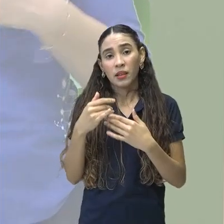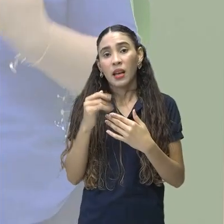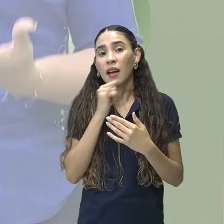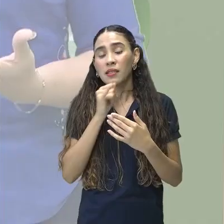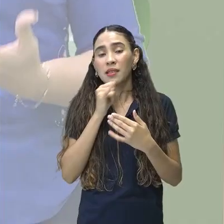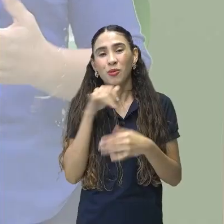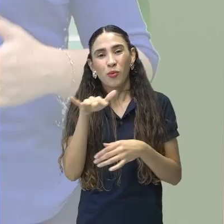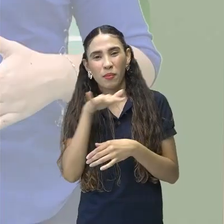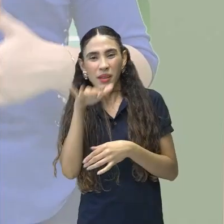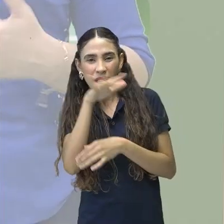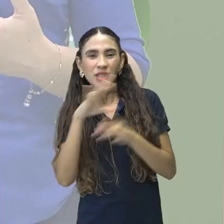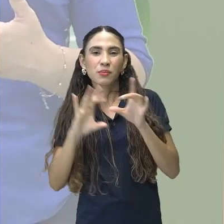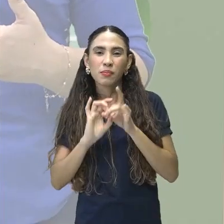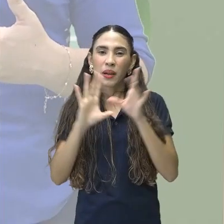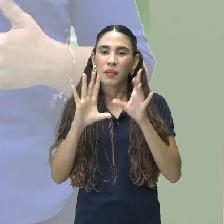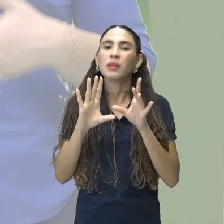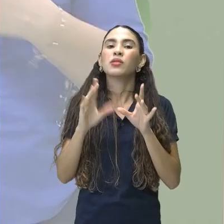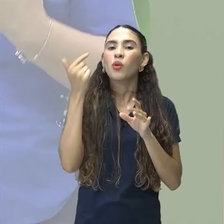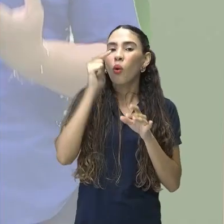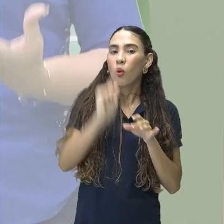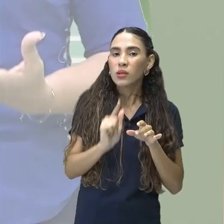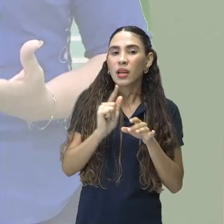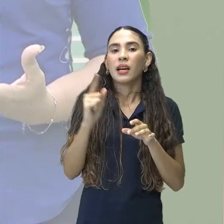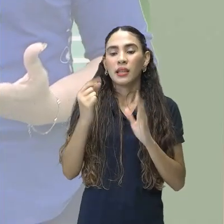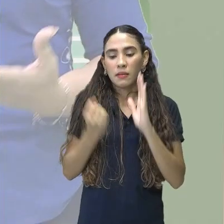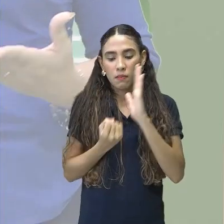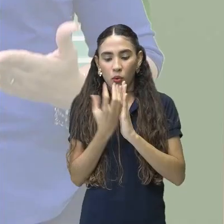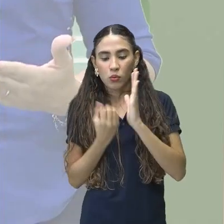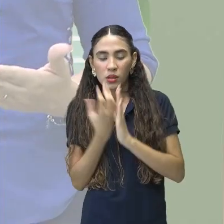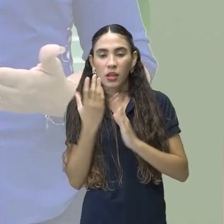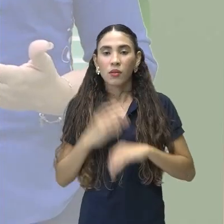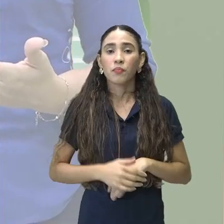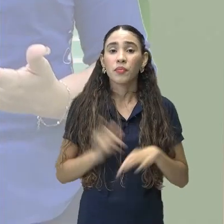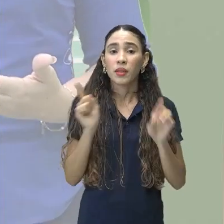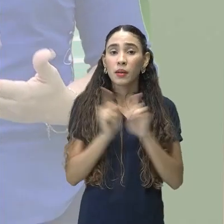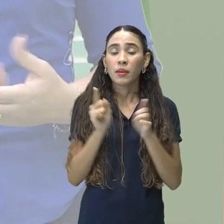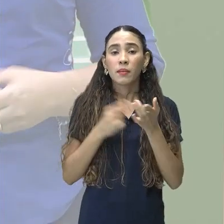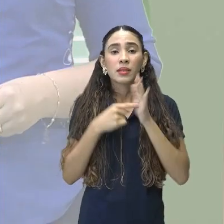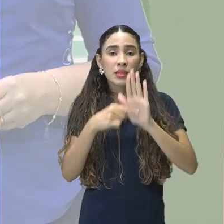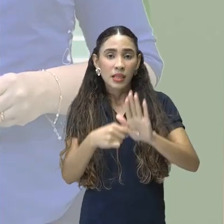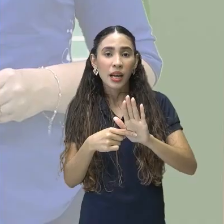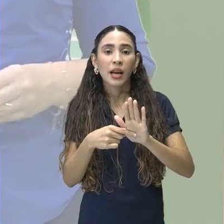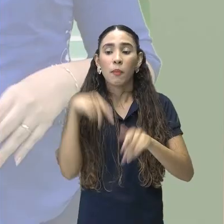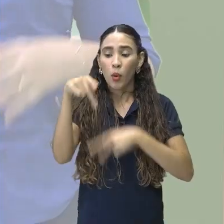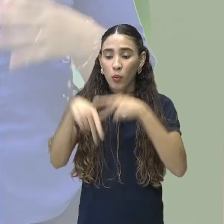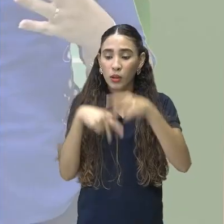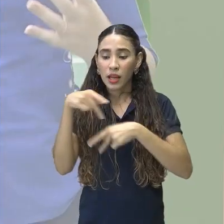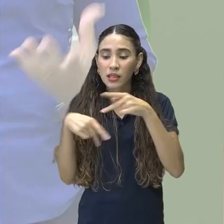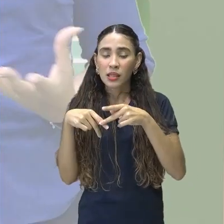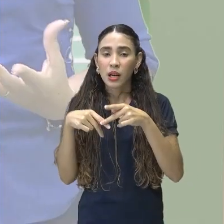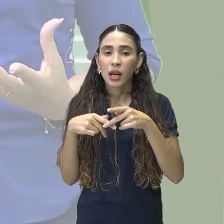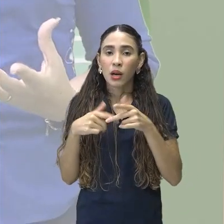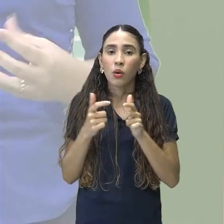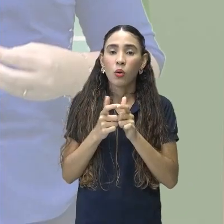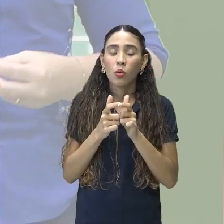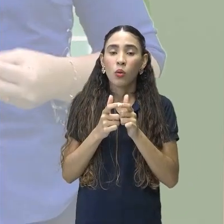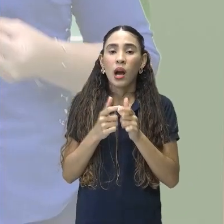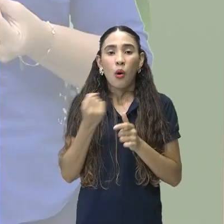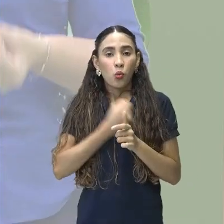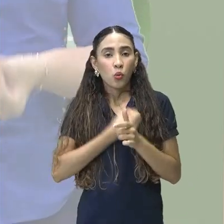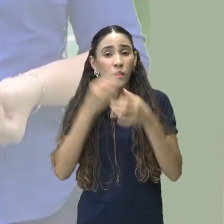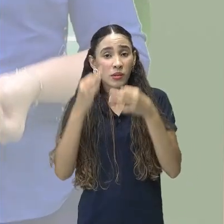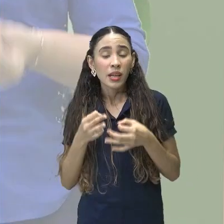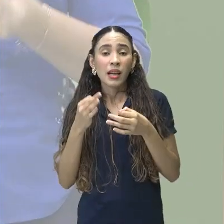o ambiente, né, ou esses animais conseguem se reproduzir e trazer de volta aquela população ao número ideal, né, a gente